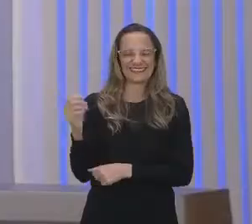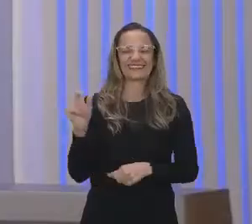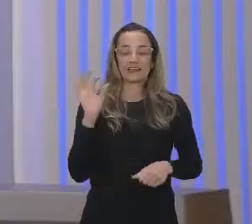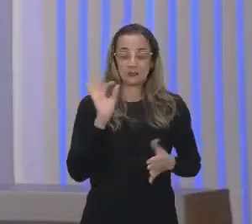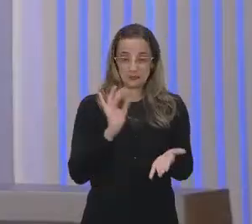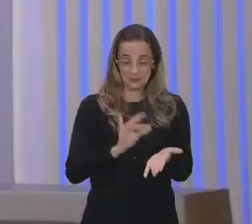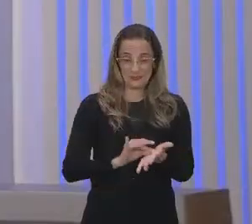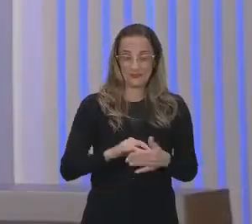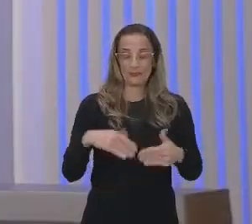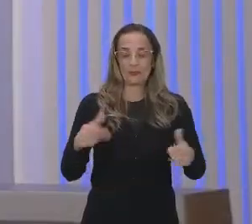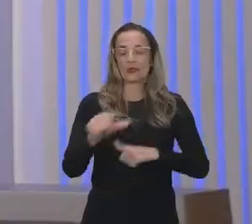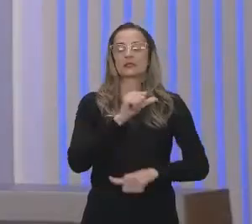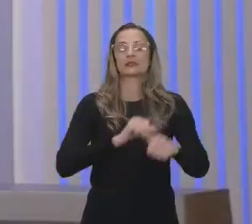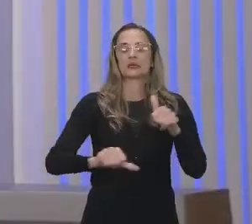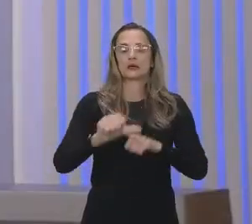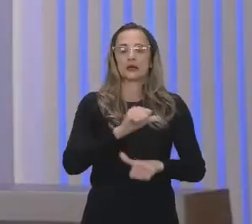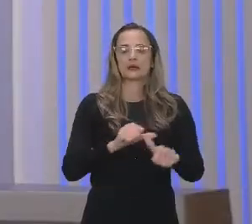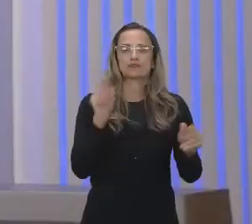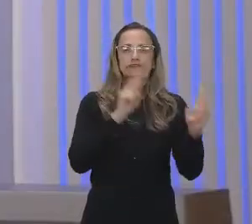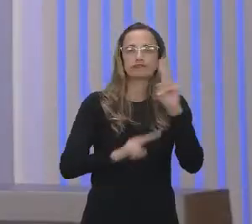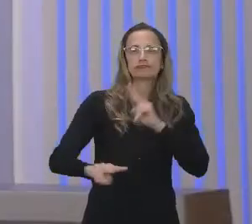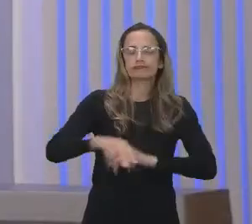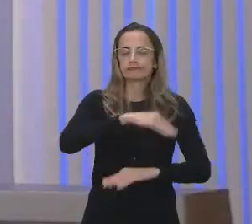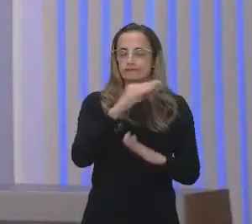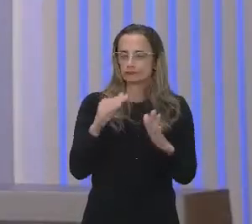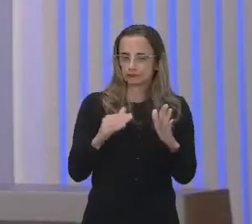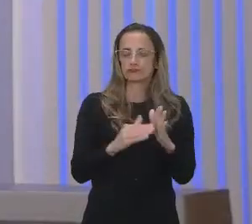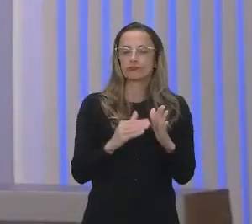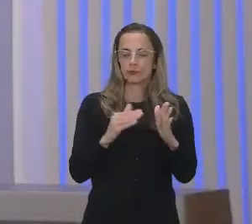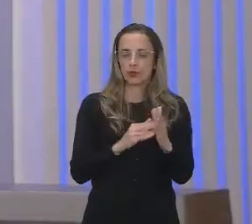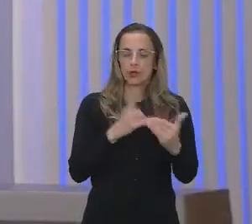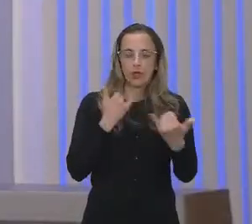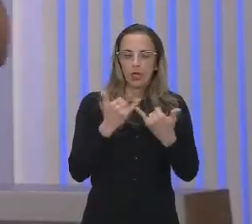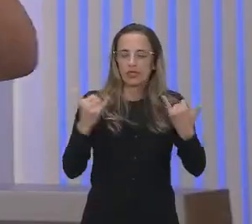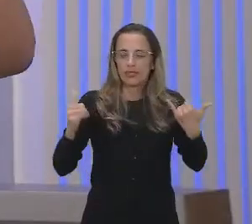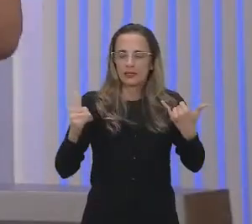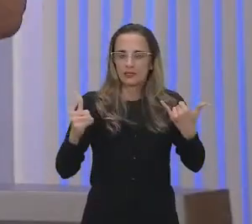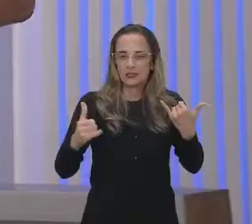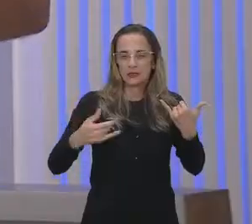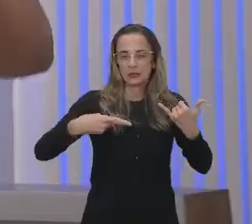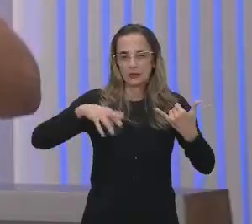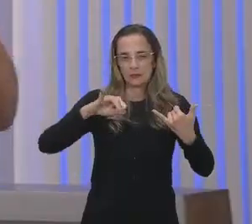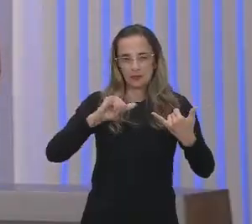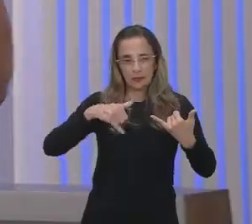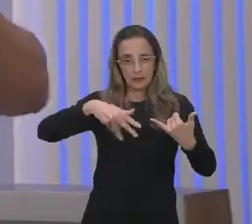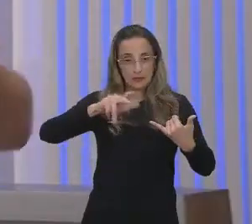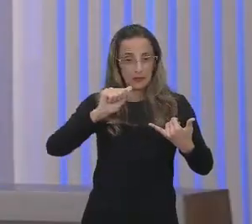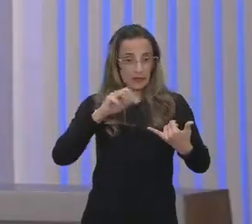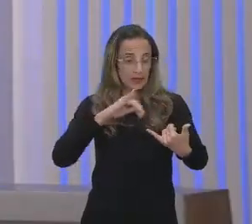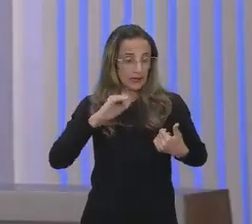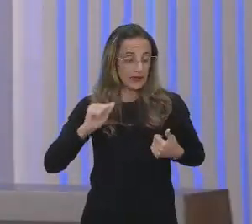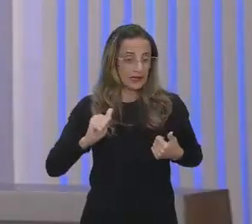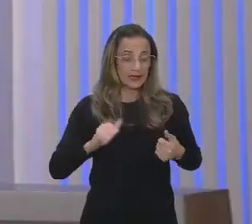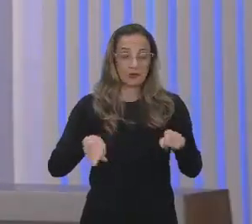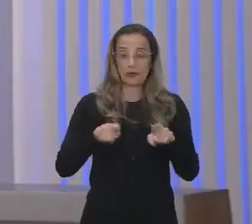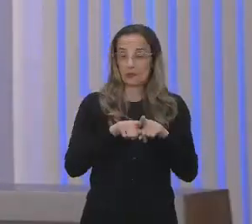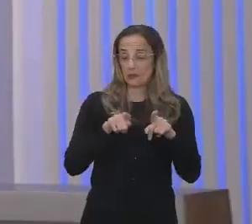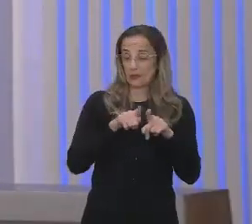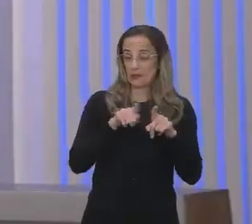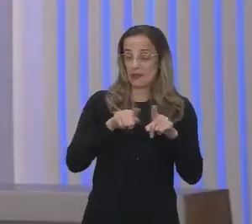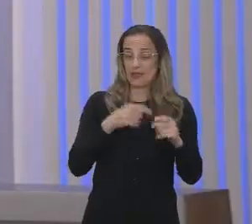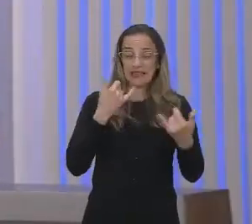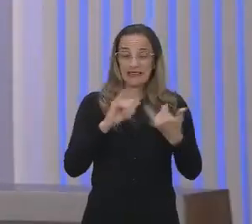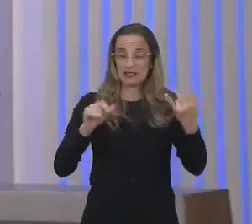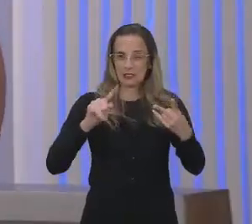certo? E essas transformações, essa visão geral da energia primária, as energias secundárias e como está acontecendo essa